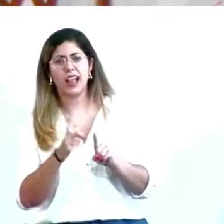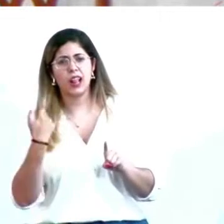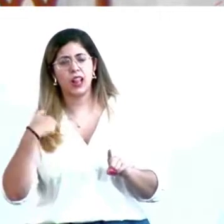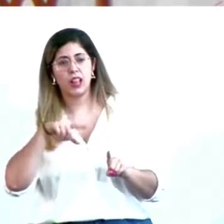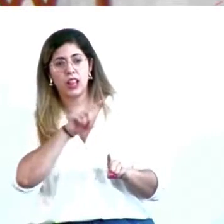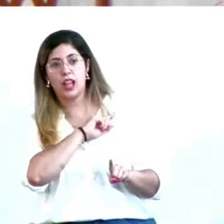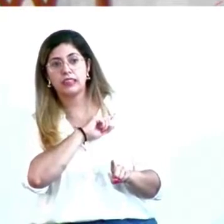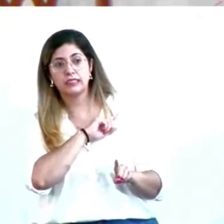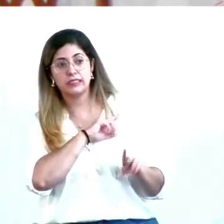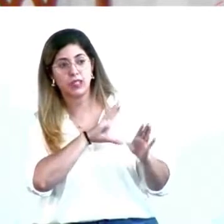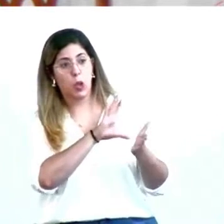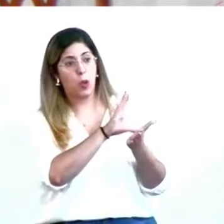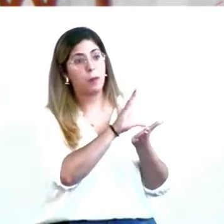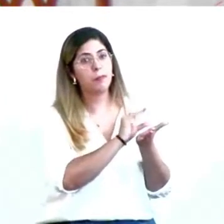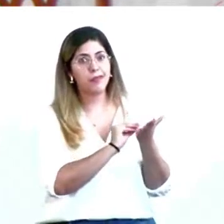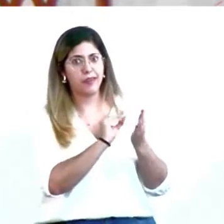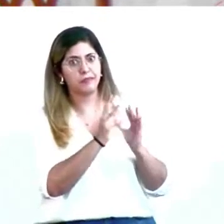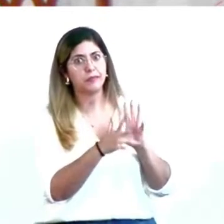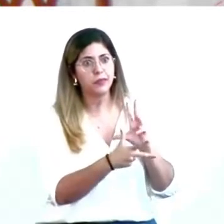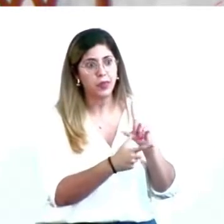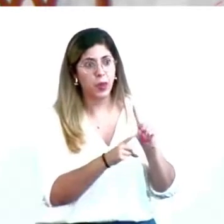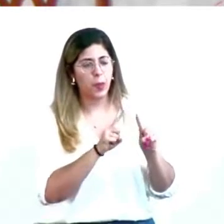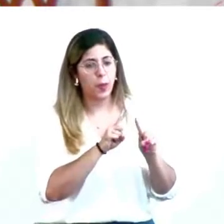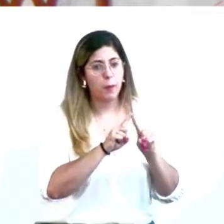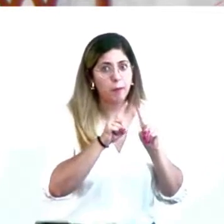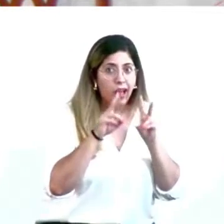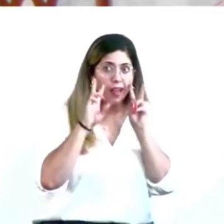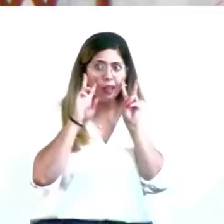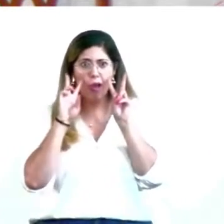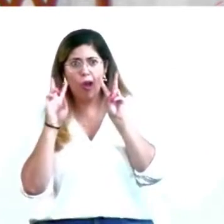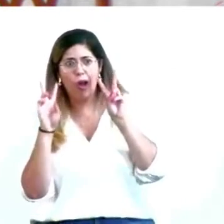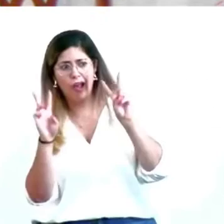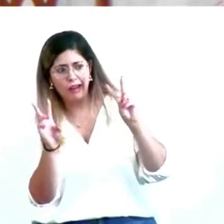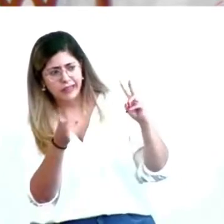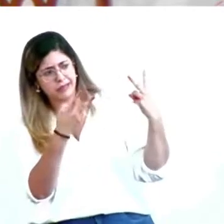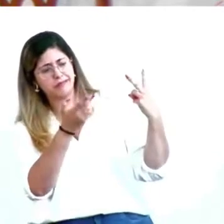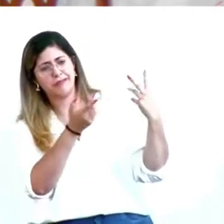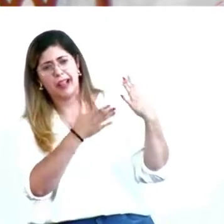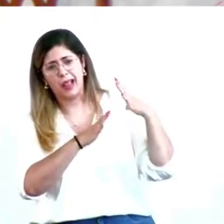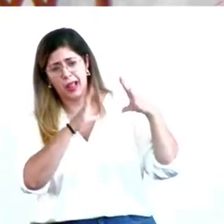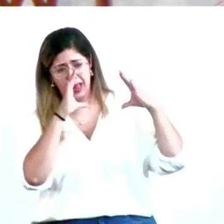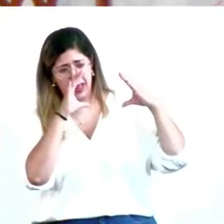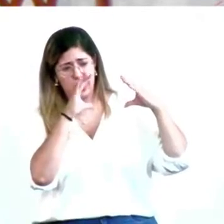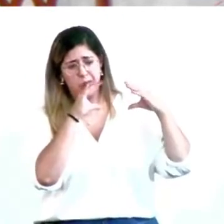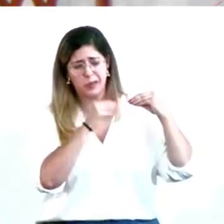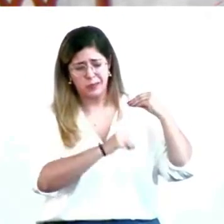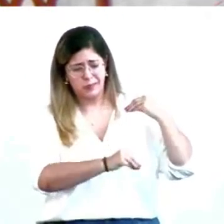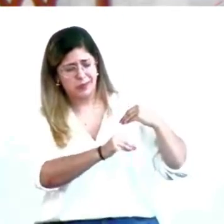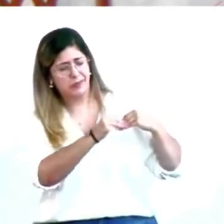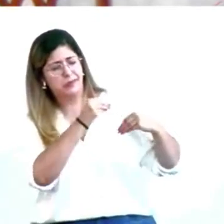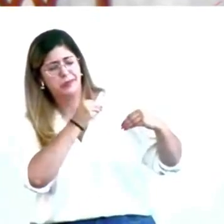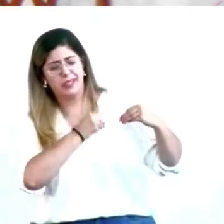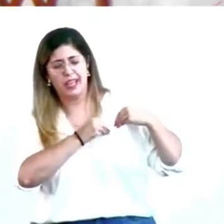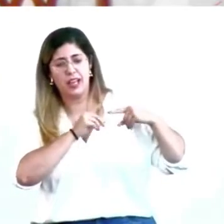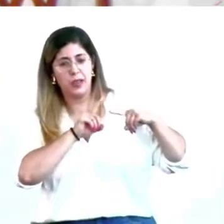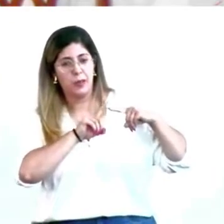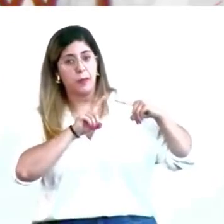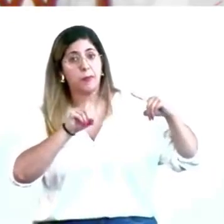pessoas imorais. Como? Olhando para o passado e para o presente.